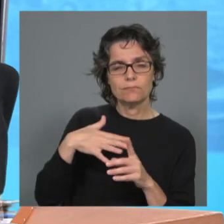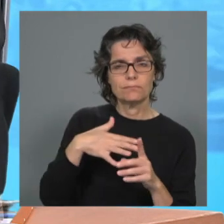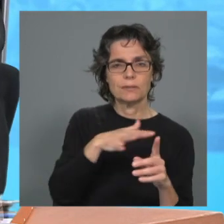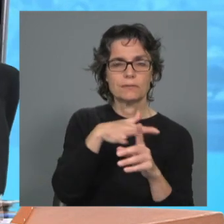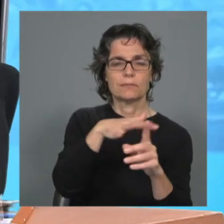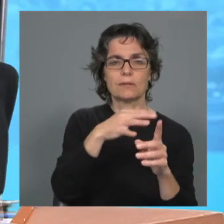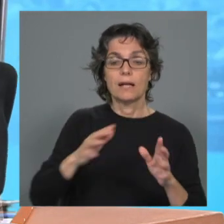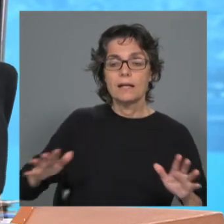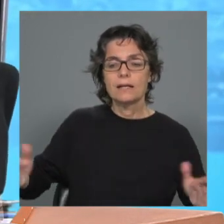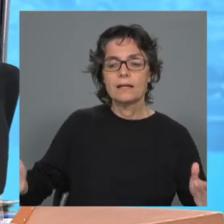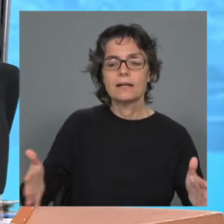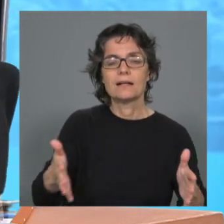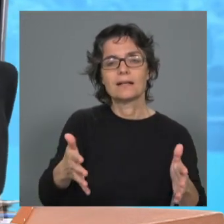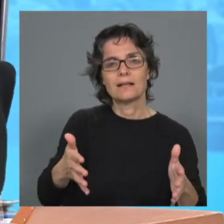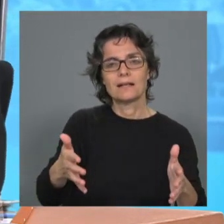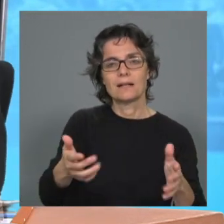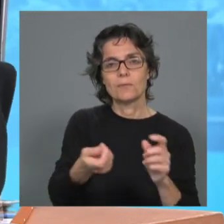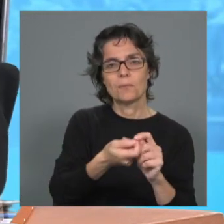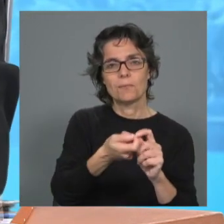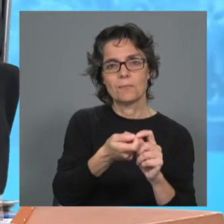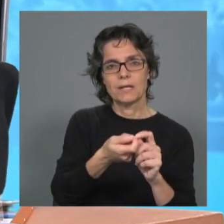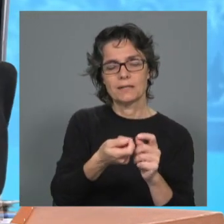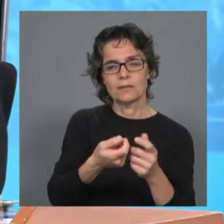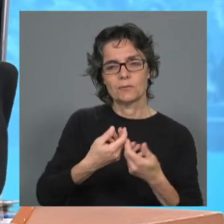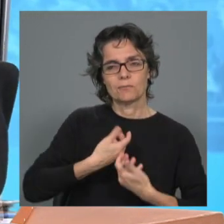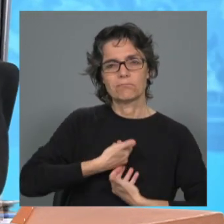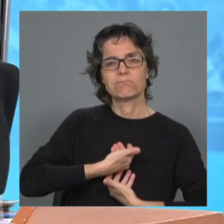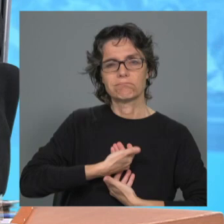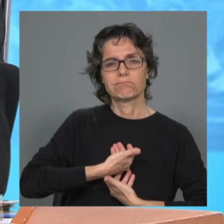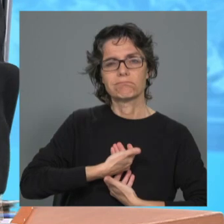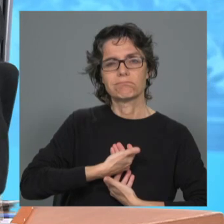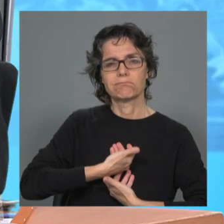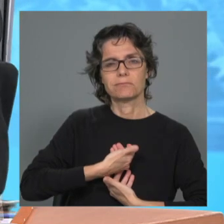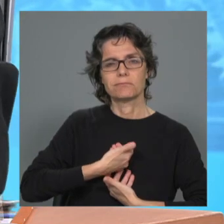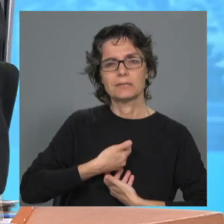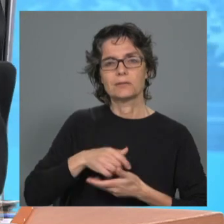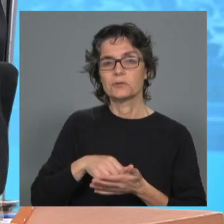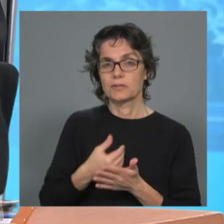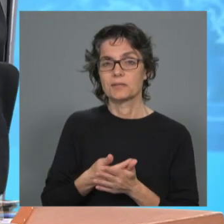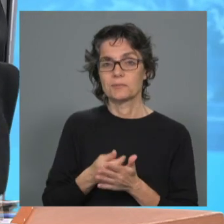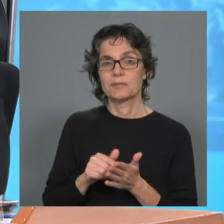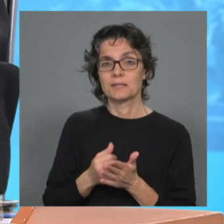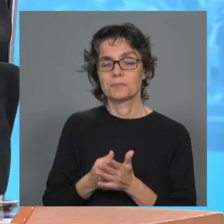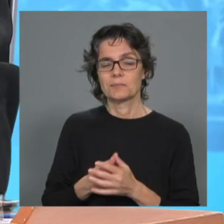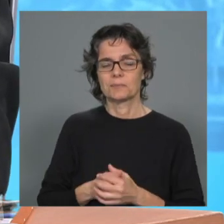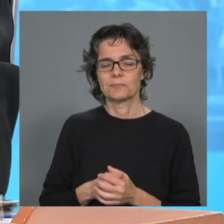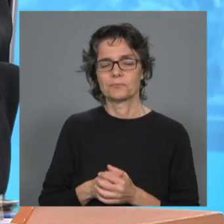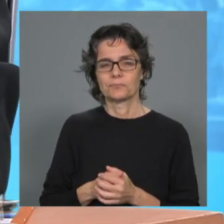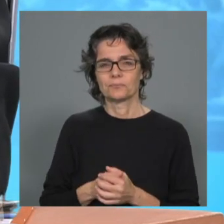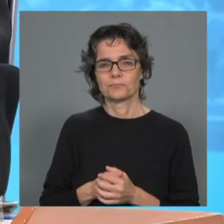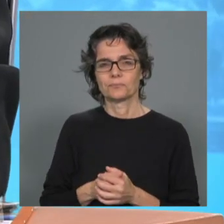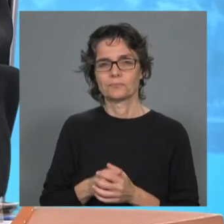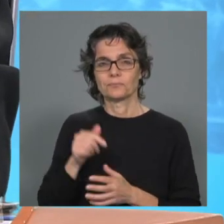ficam na proximidade da minha comunhão, da minha presença. Decorre daí depois